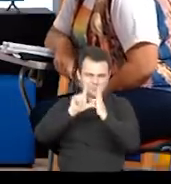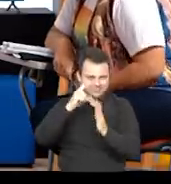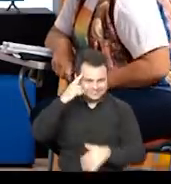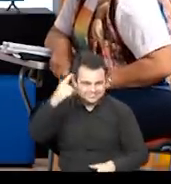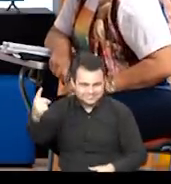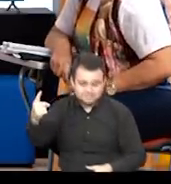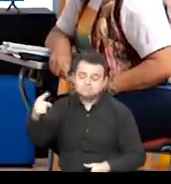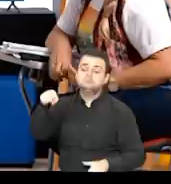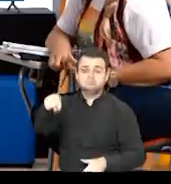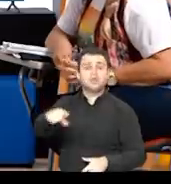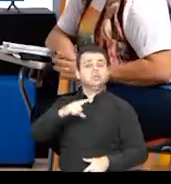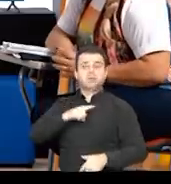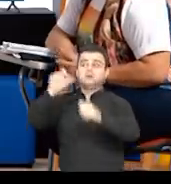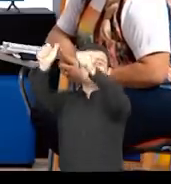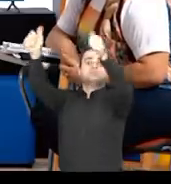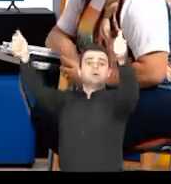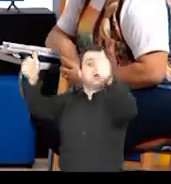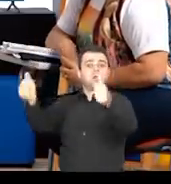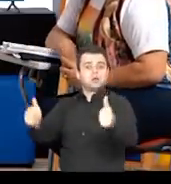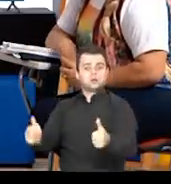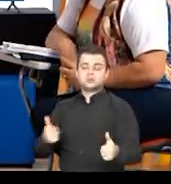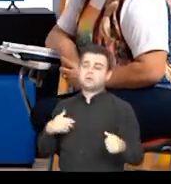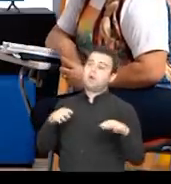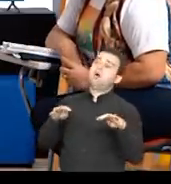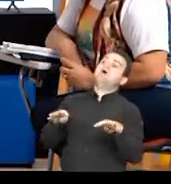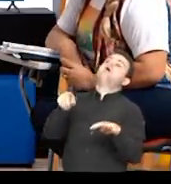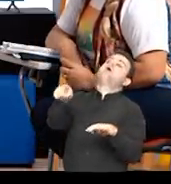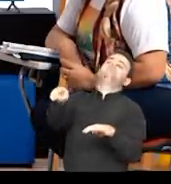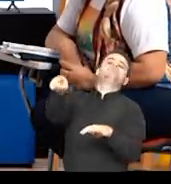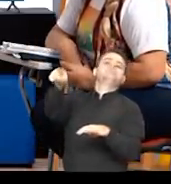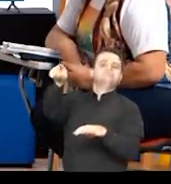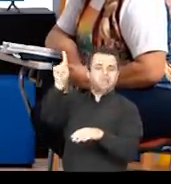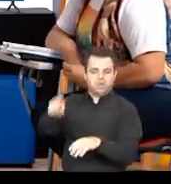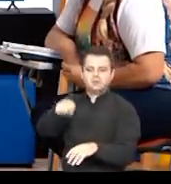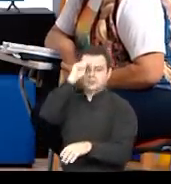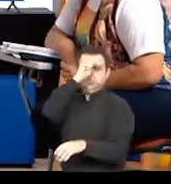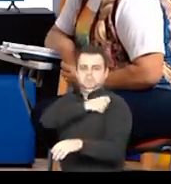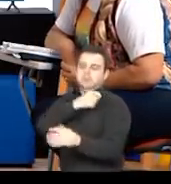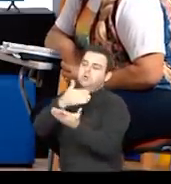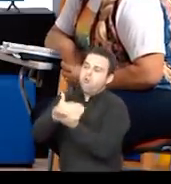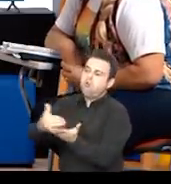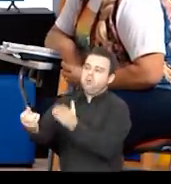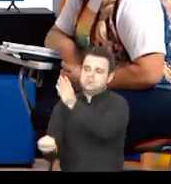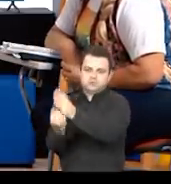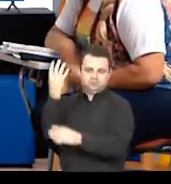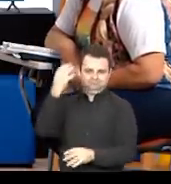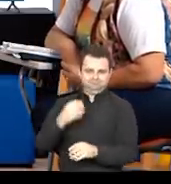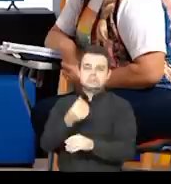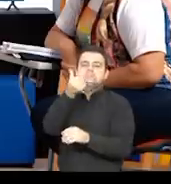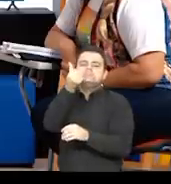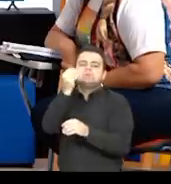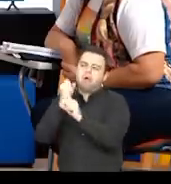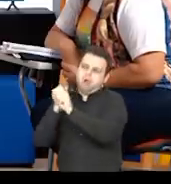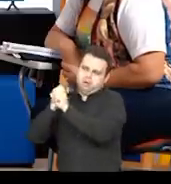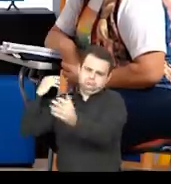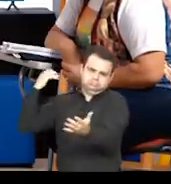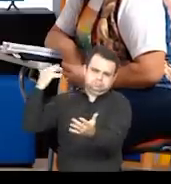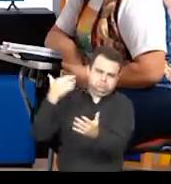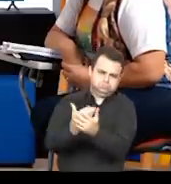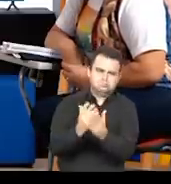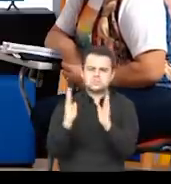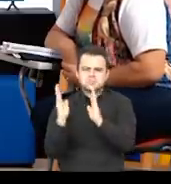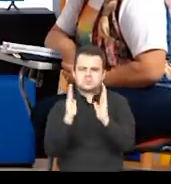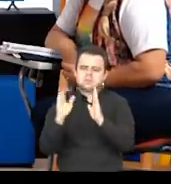Existe um monumento que simboliza o local do surgimento da cidade. Durante 60 anos, até o final do século